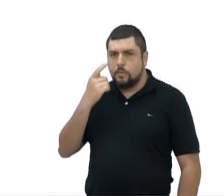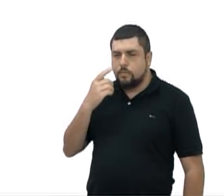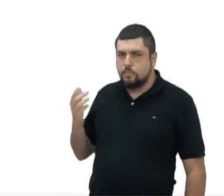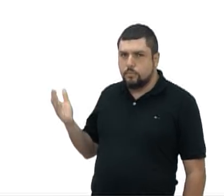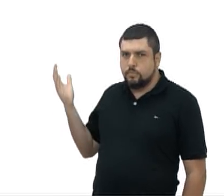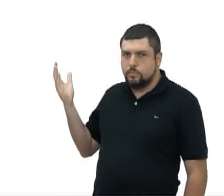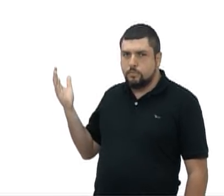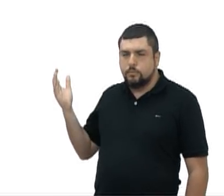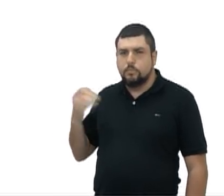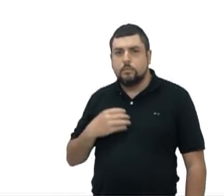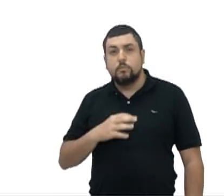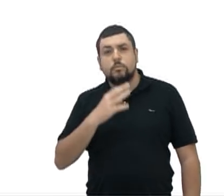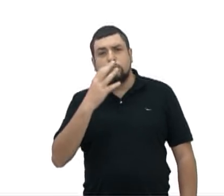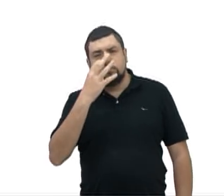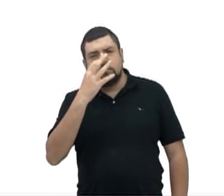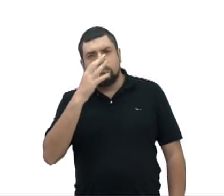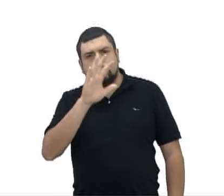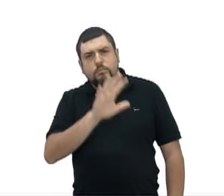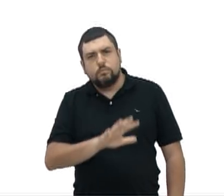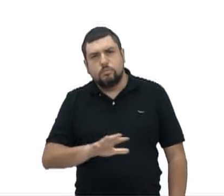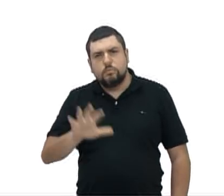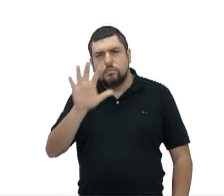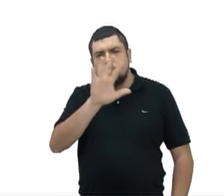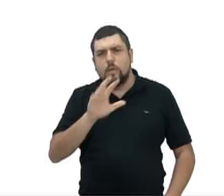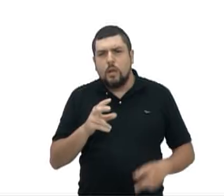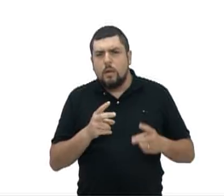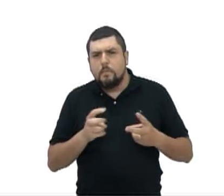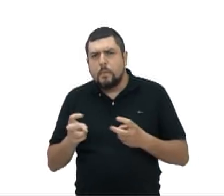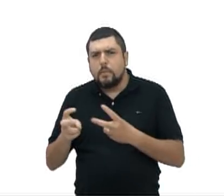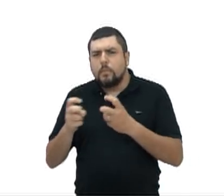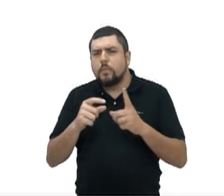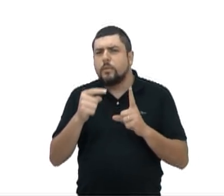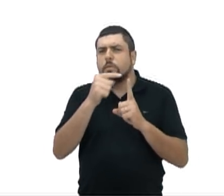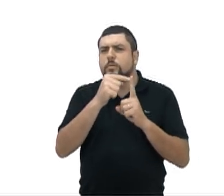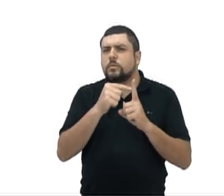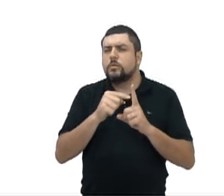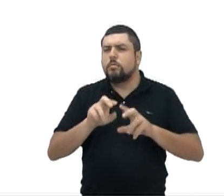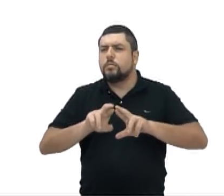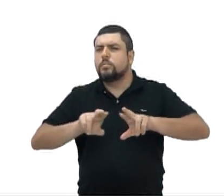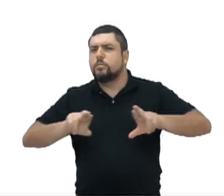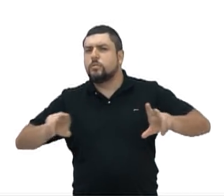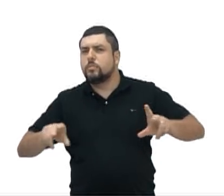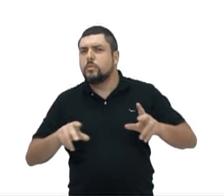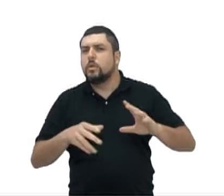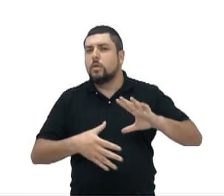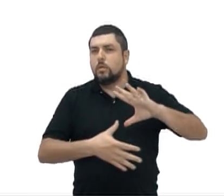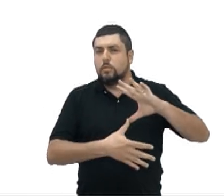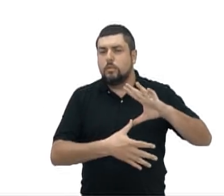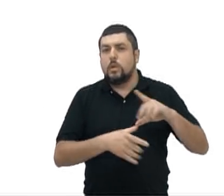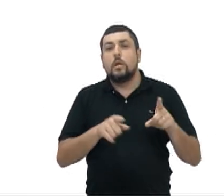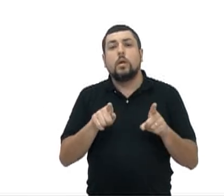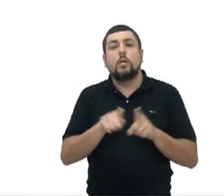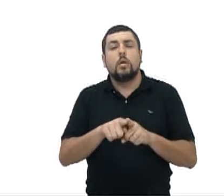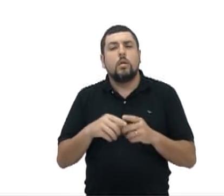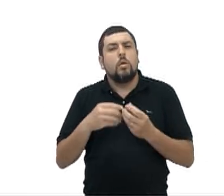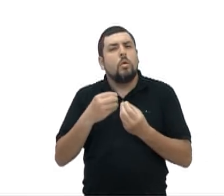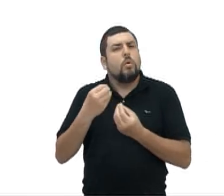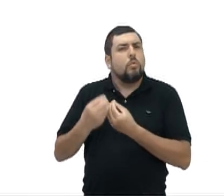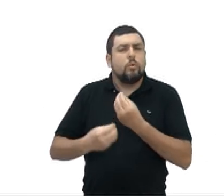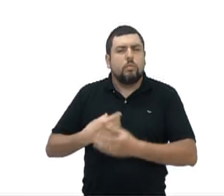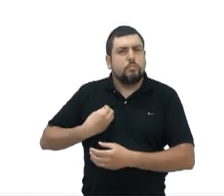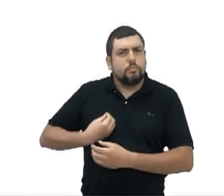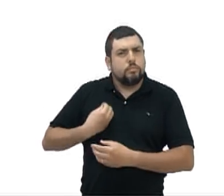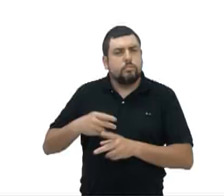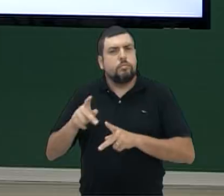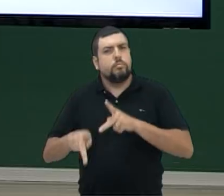as paisagens do continente americano e o modo de vida da população. Então a gente vai falar um pouquinho sobre paisagem novamente, a gente vai fazer